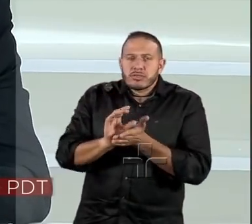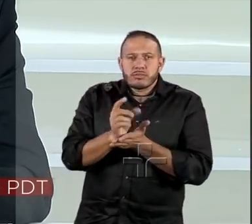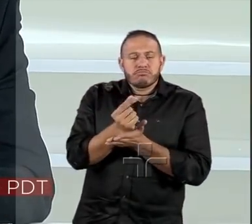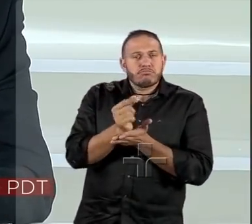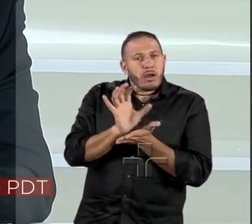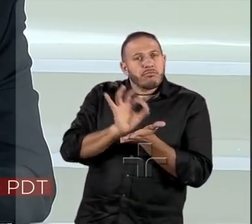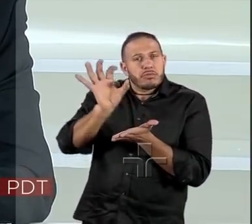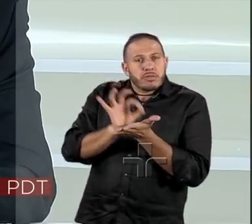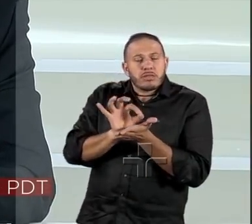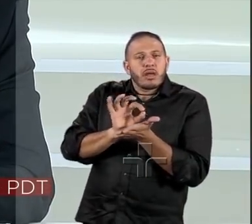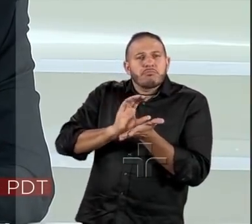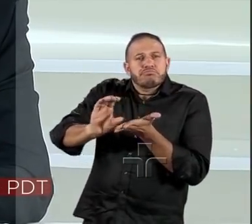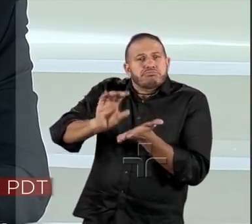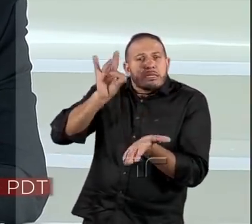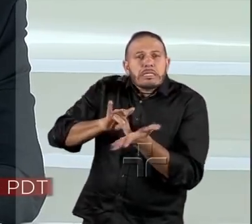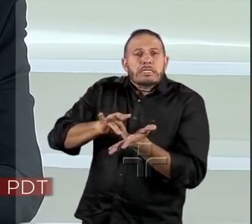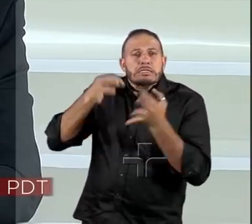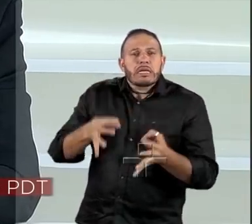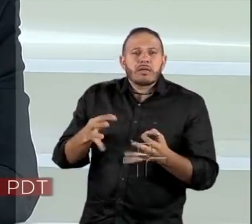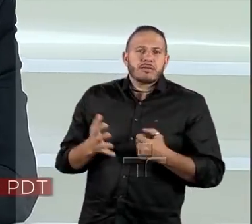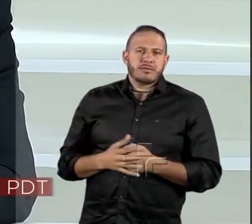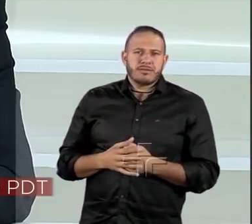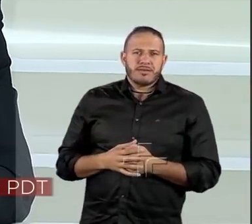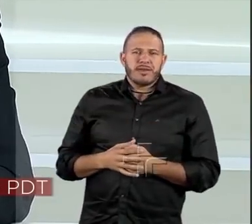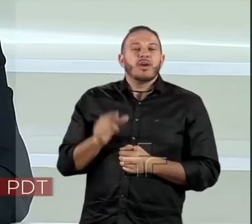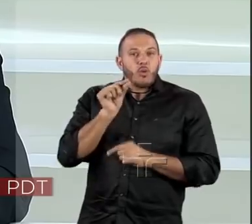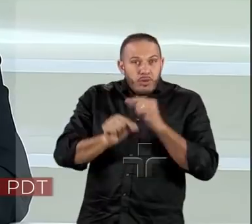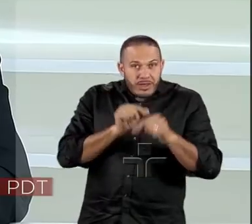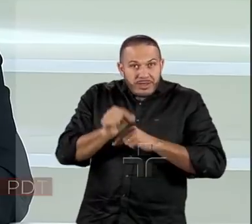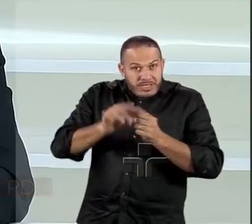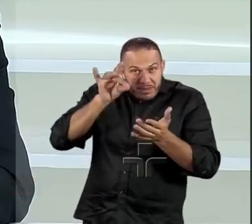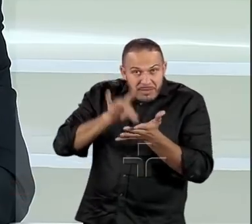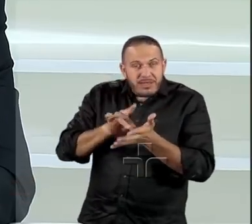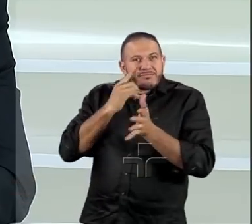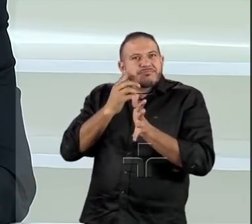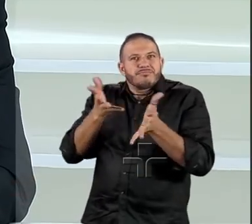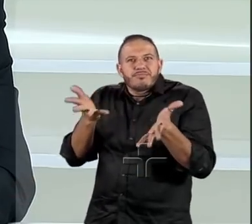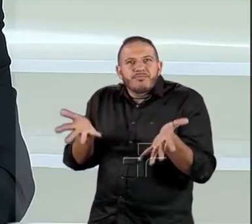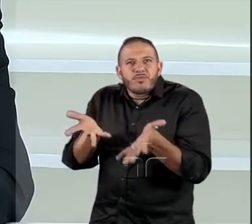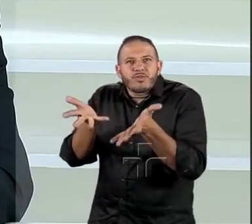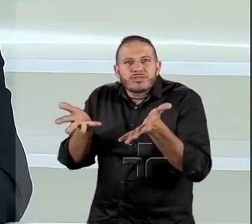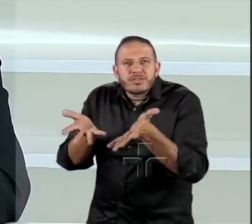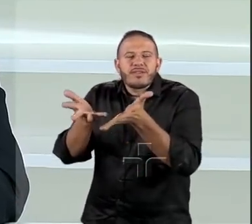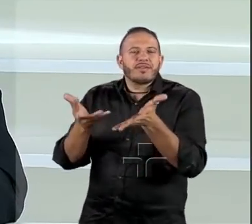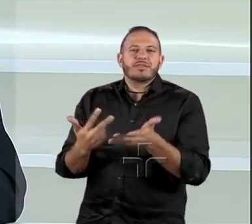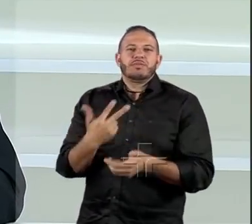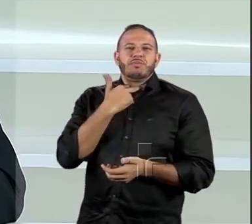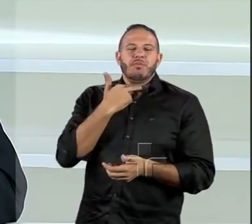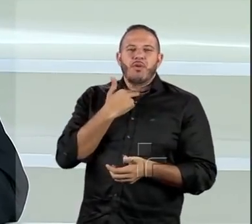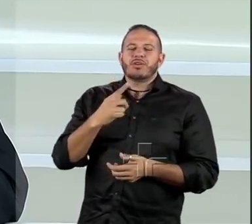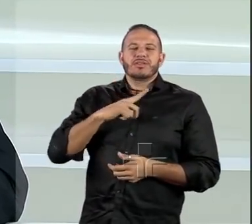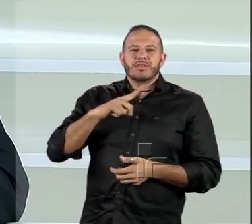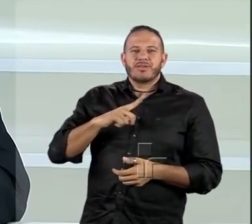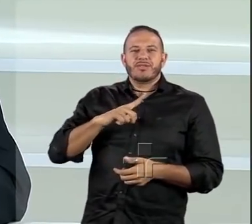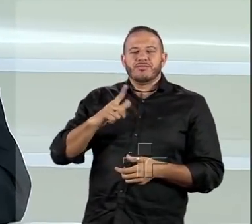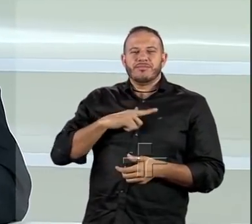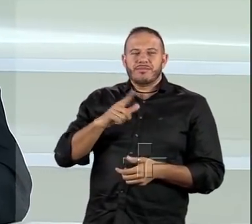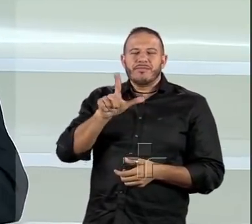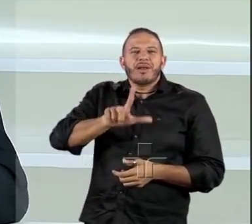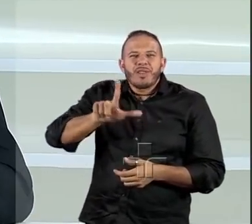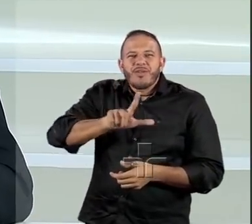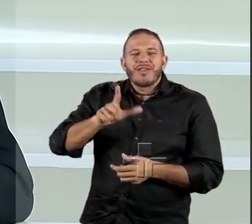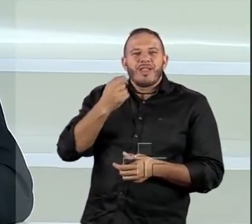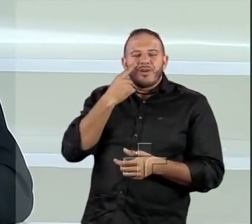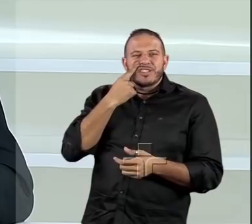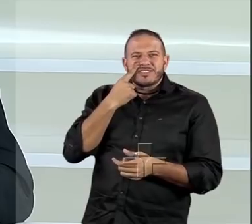E o fazer na medida certa é justamente o que motiva imediatamente de que não pode ter uma lógica perversa, porque a